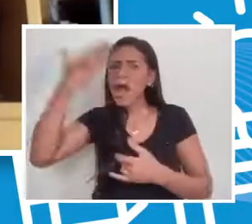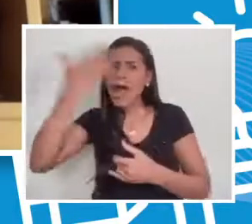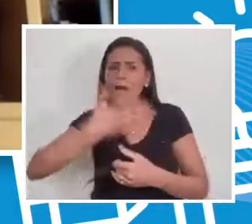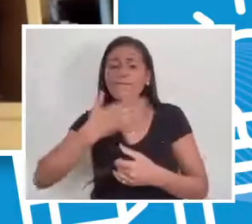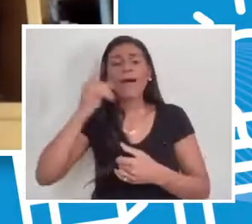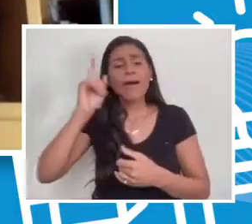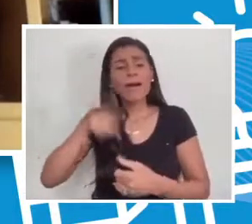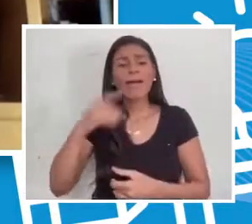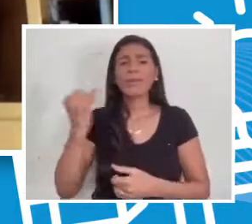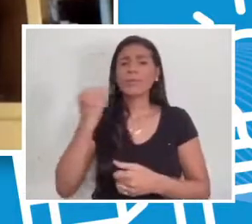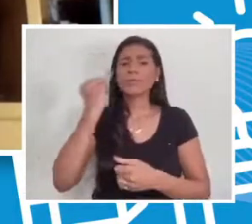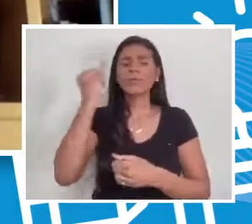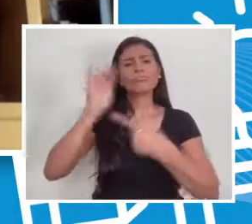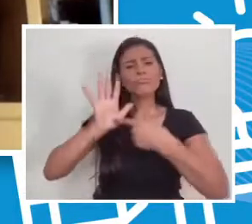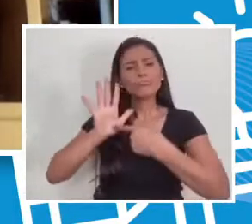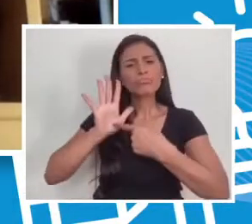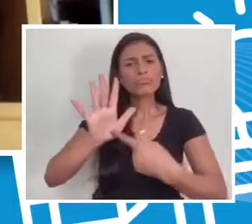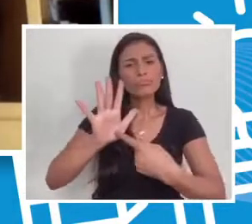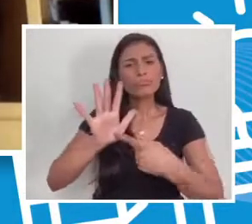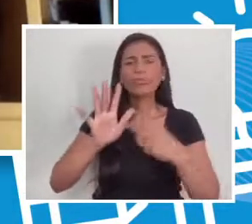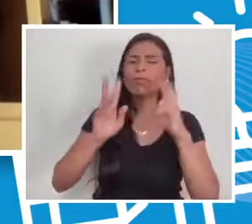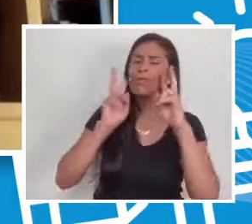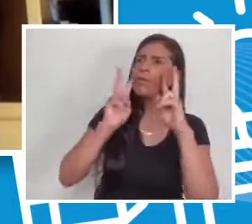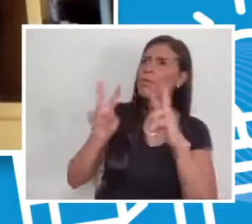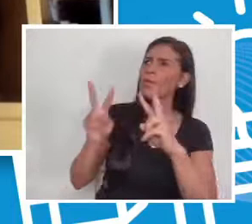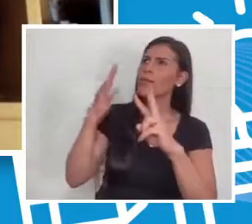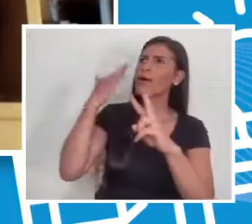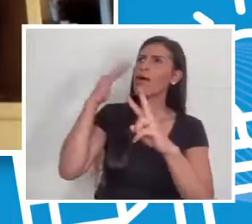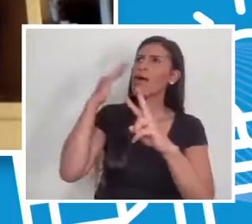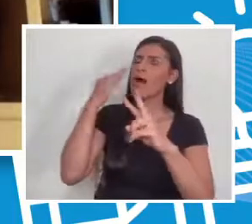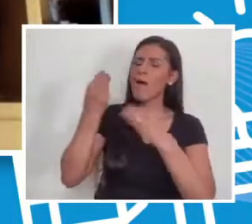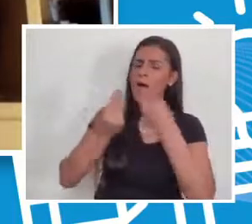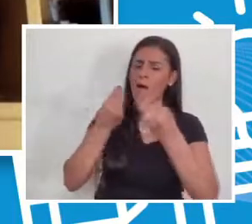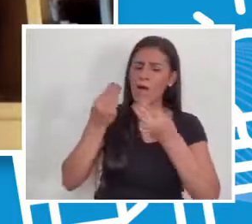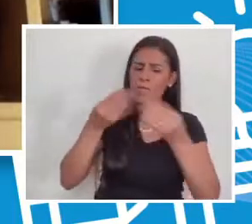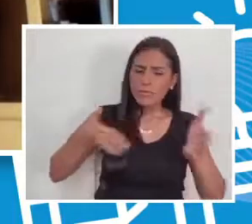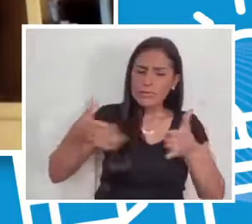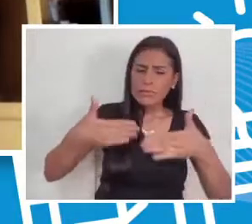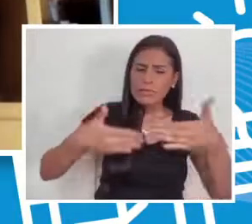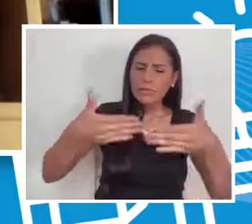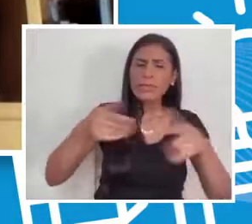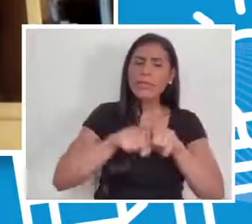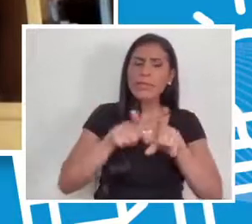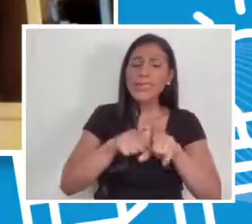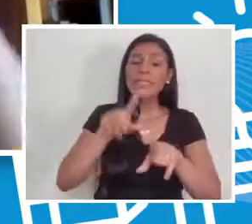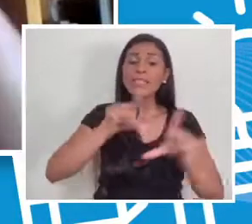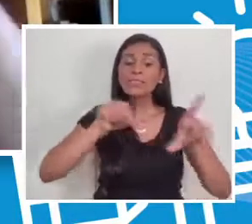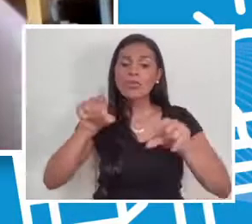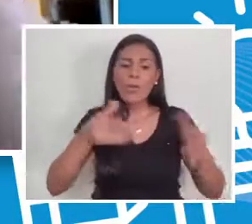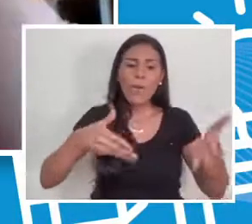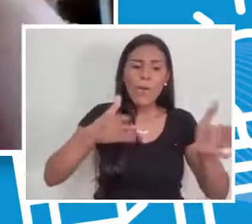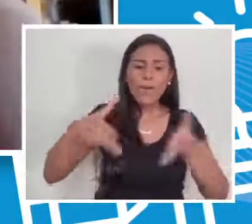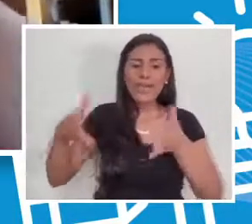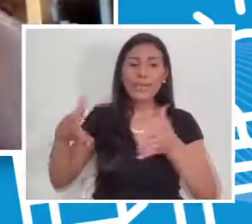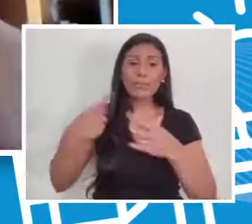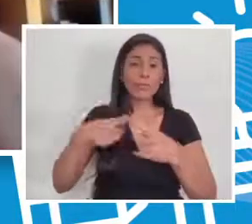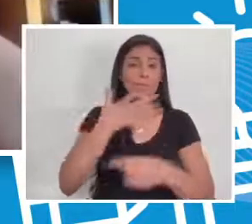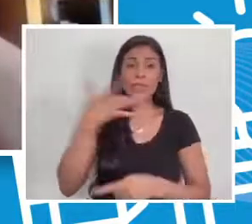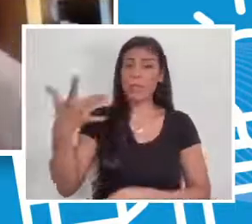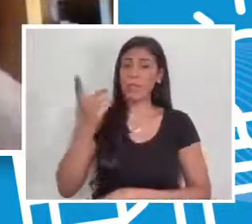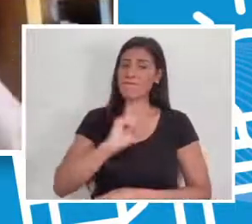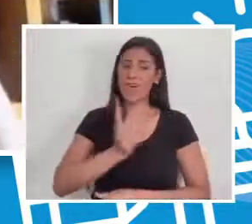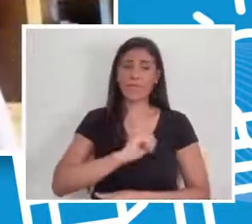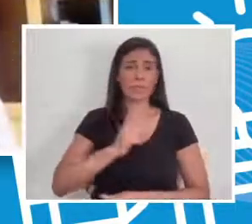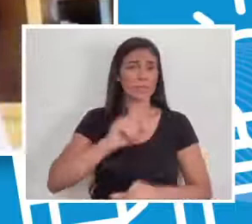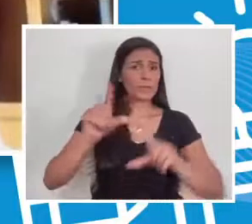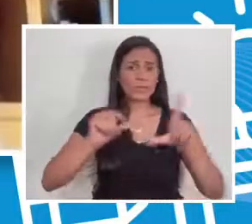nós vamos e para nós fazermos escolhas, porque não é fácil fazer escolhas, mas nós vamos ter que fazer, né? Sempre a